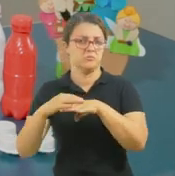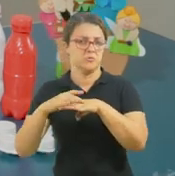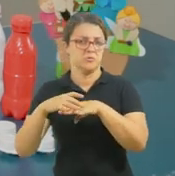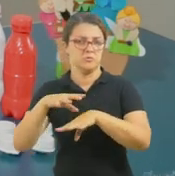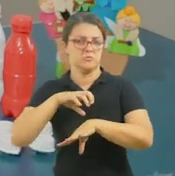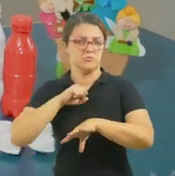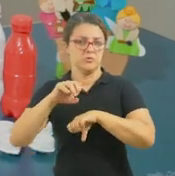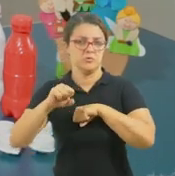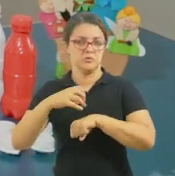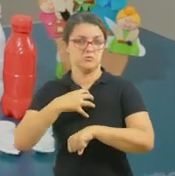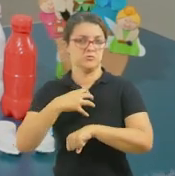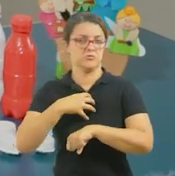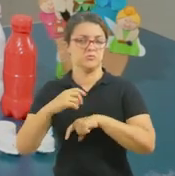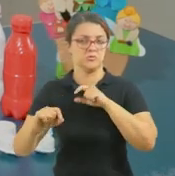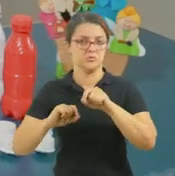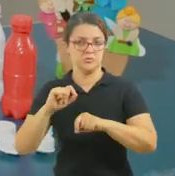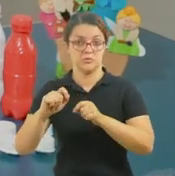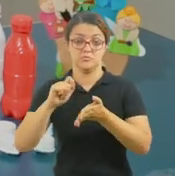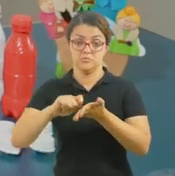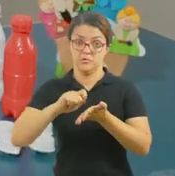copiar no seu caderno, tá?